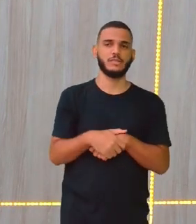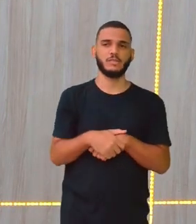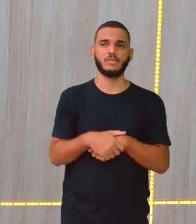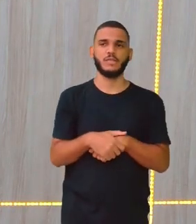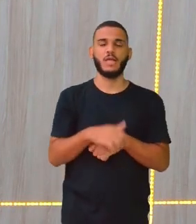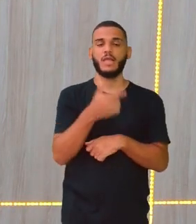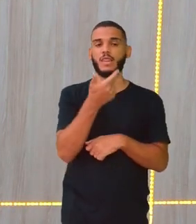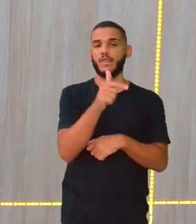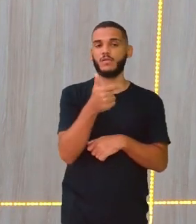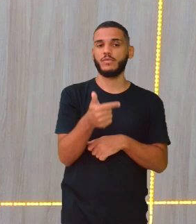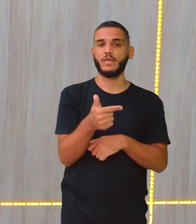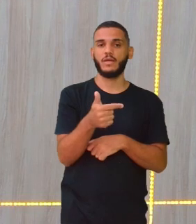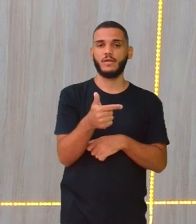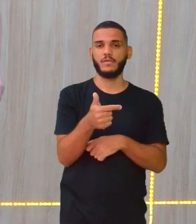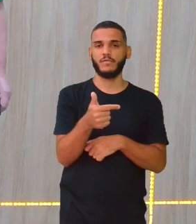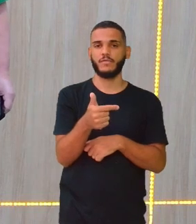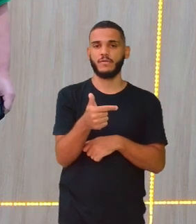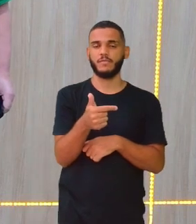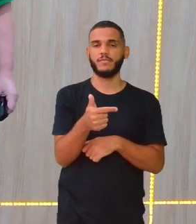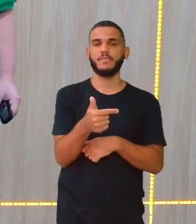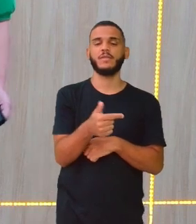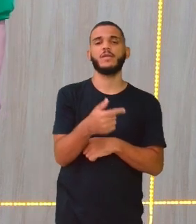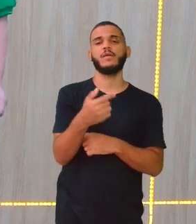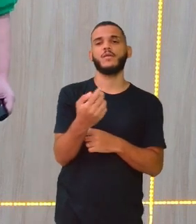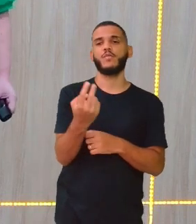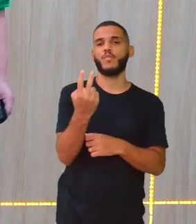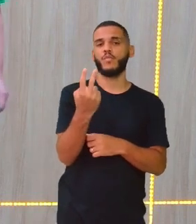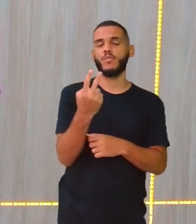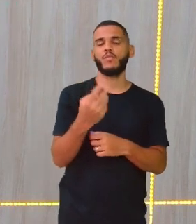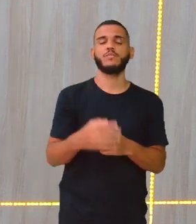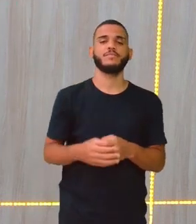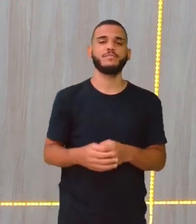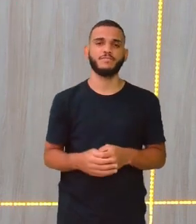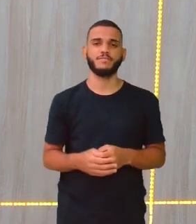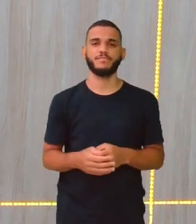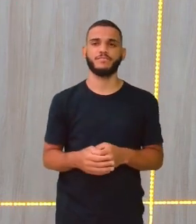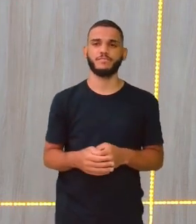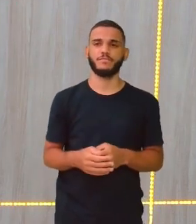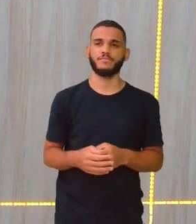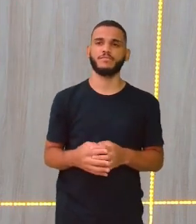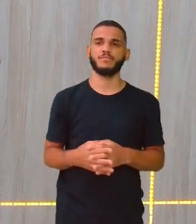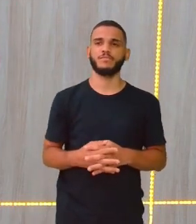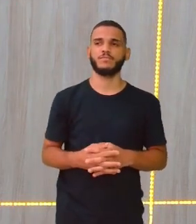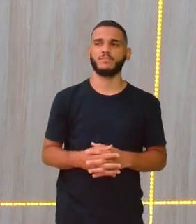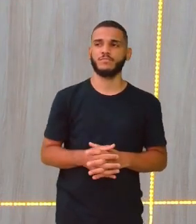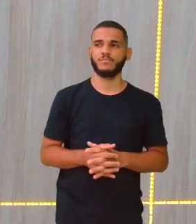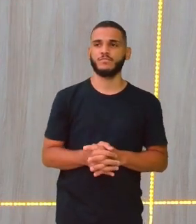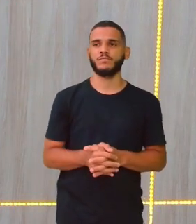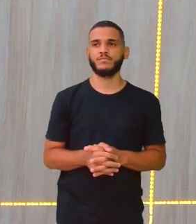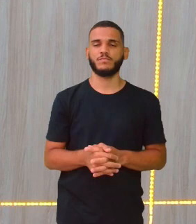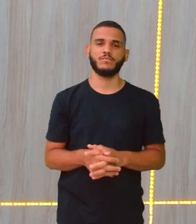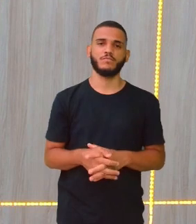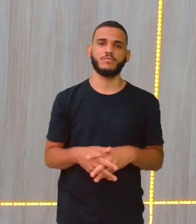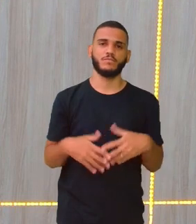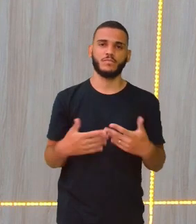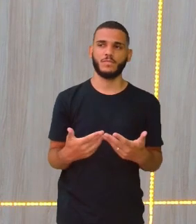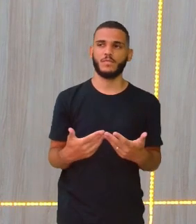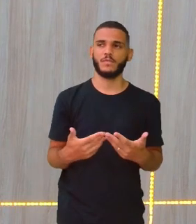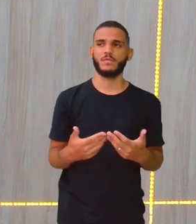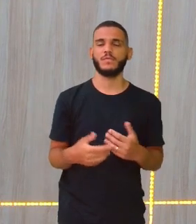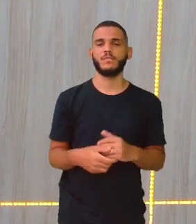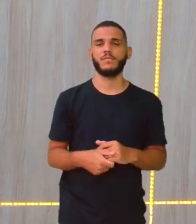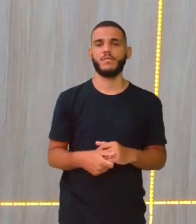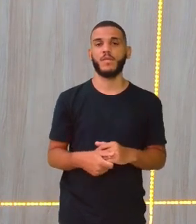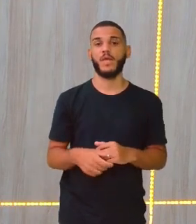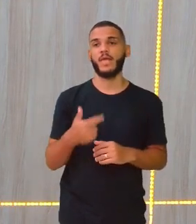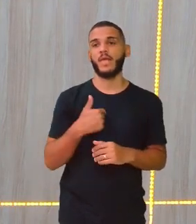eu vou pegar 23 e vou tirar 2. Gente, se eu fizer